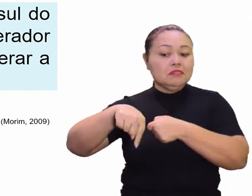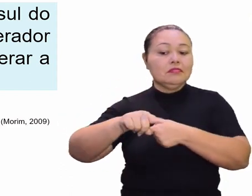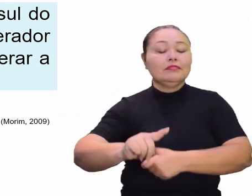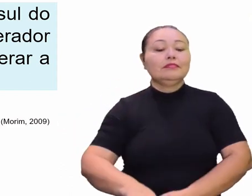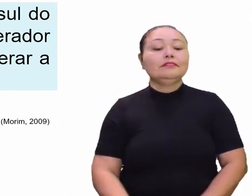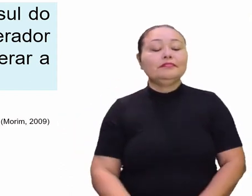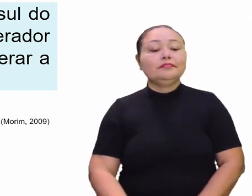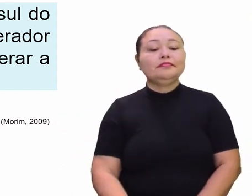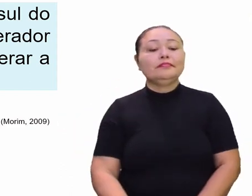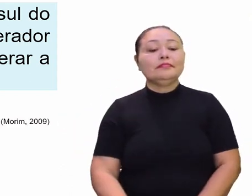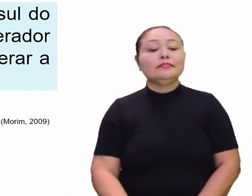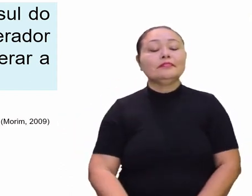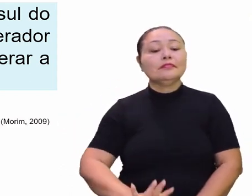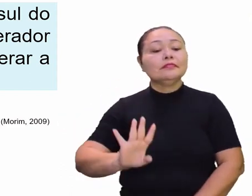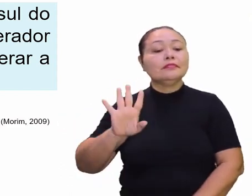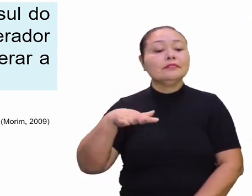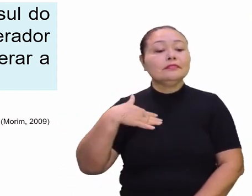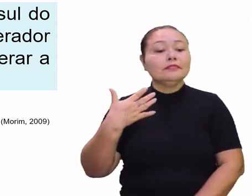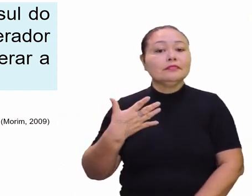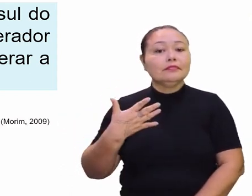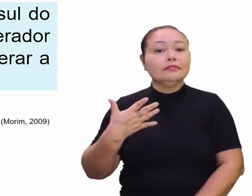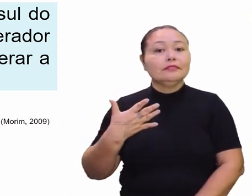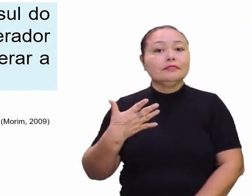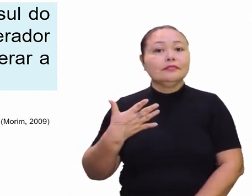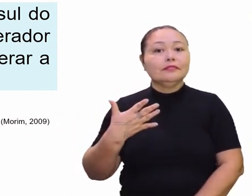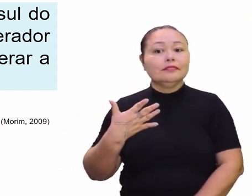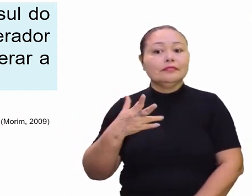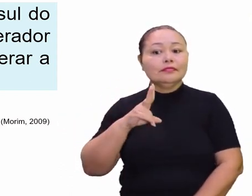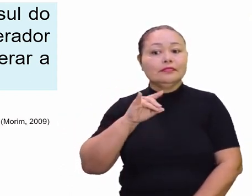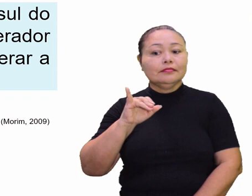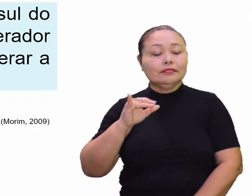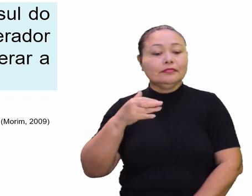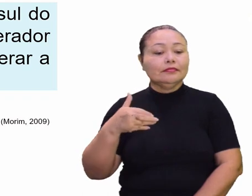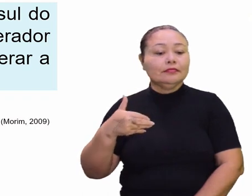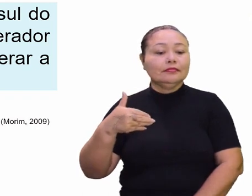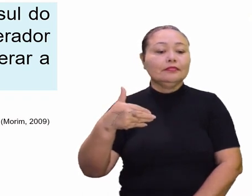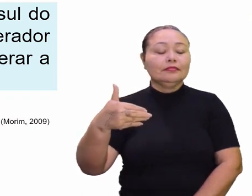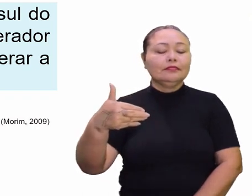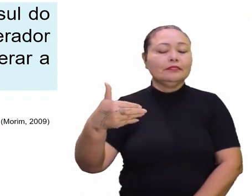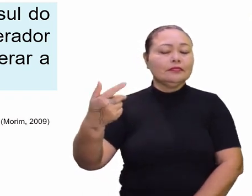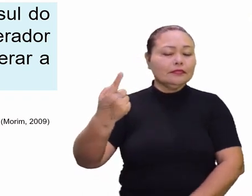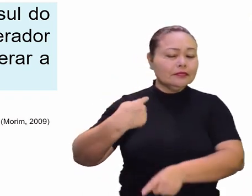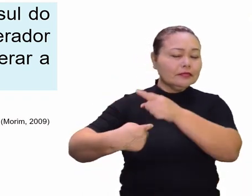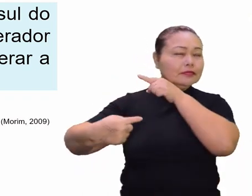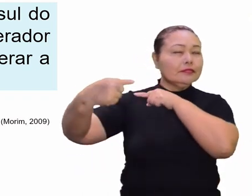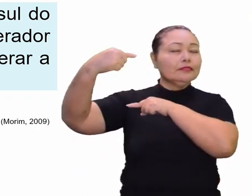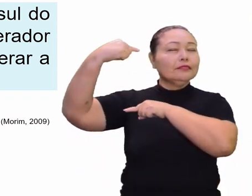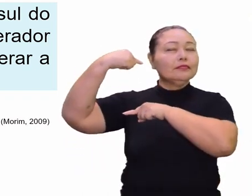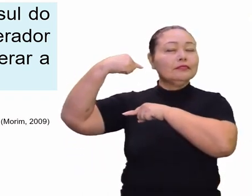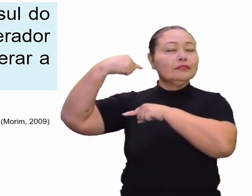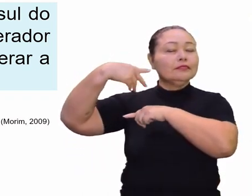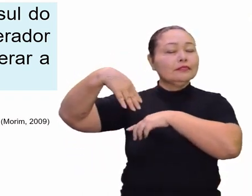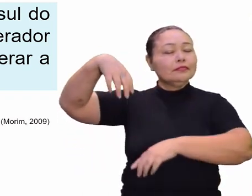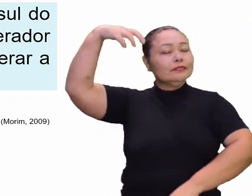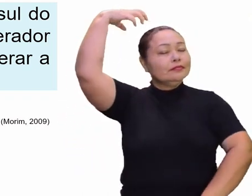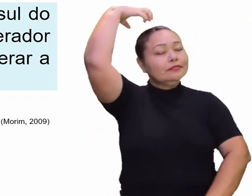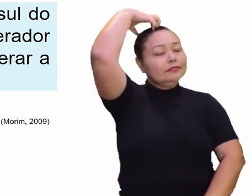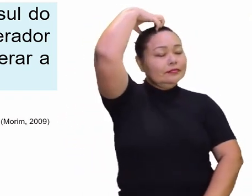Exato. Então, ela vai iniciar lá no